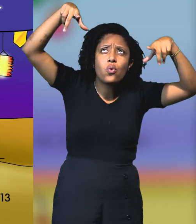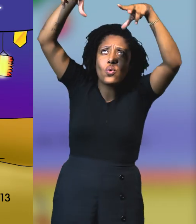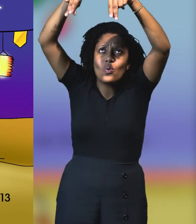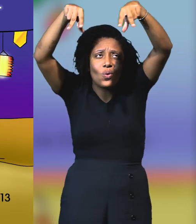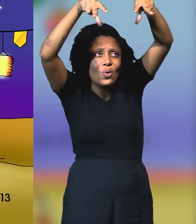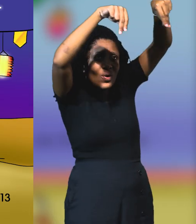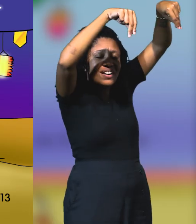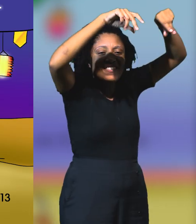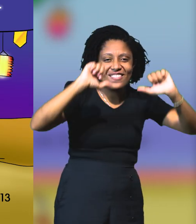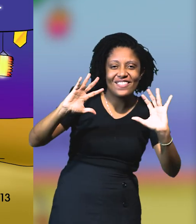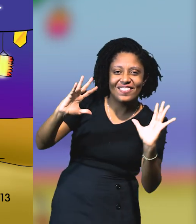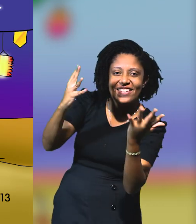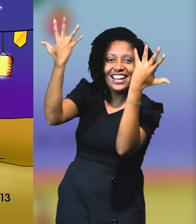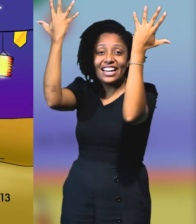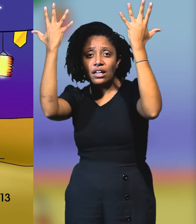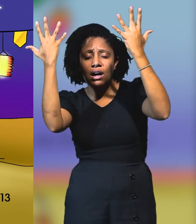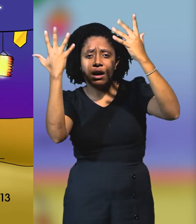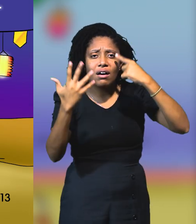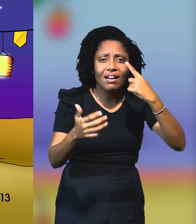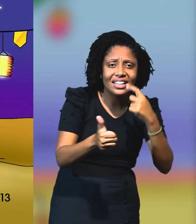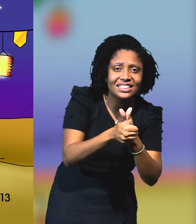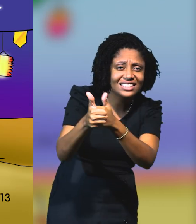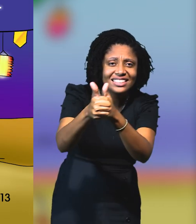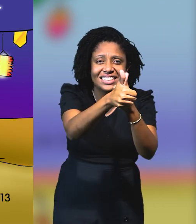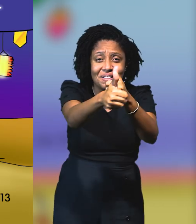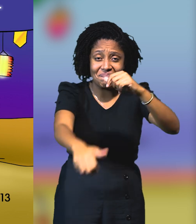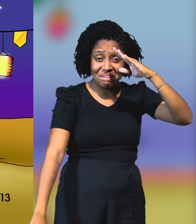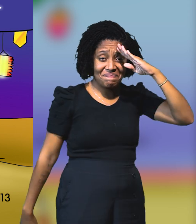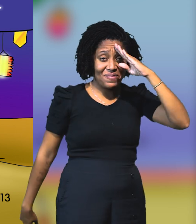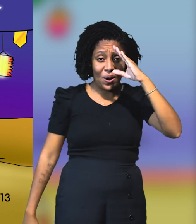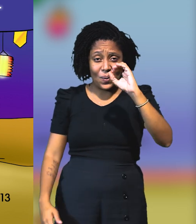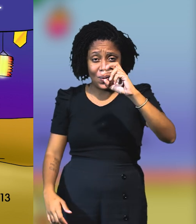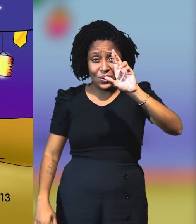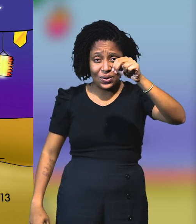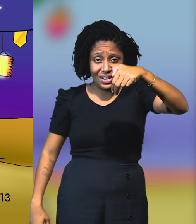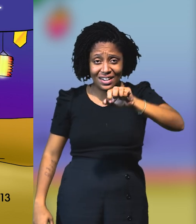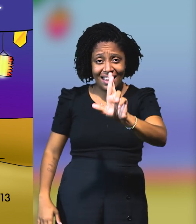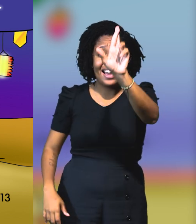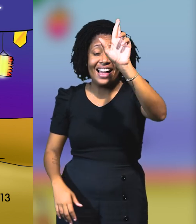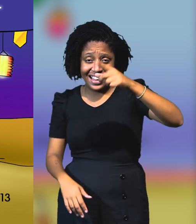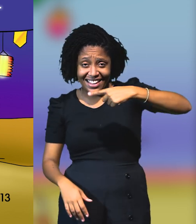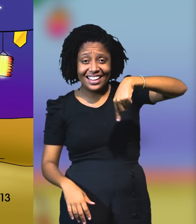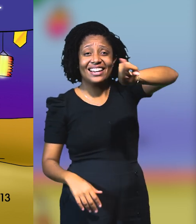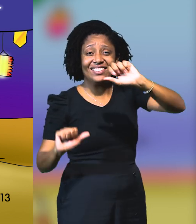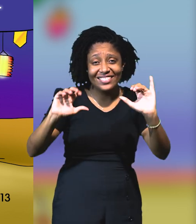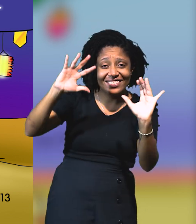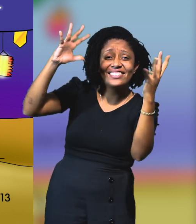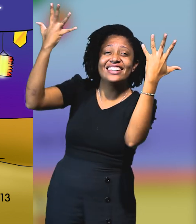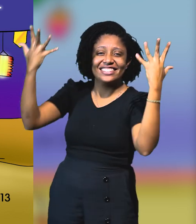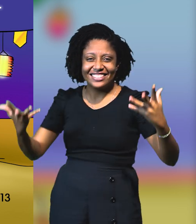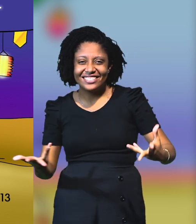a festejar. Falava que seguia um tal de coroné que levava caipira a